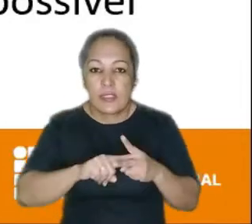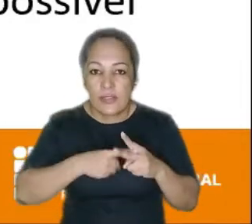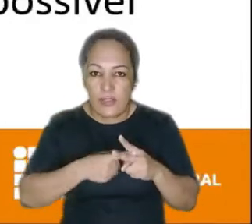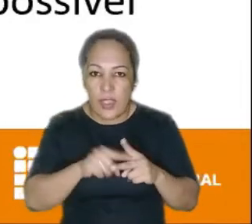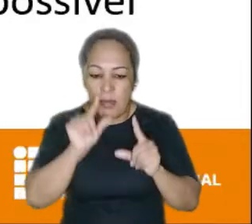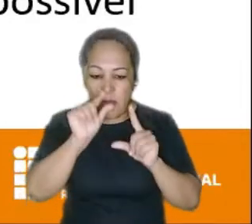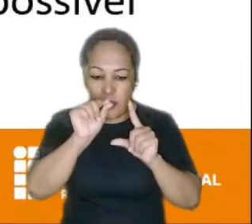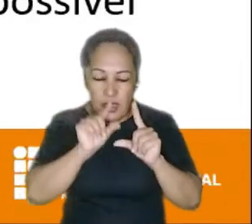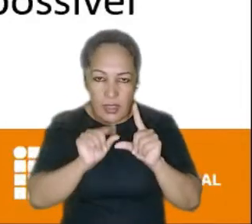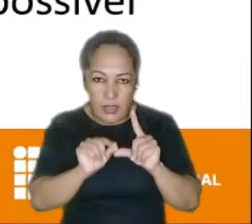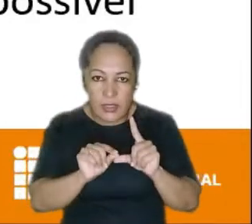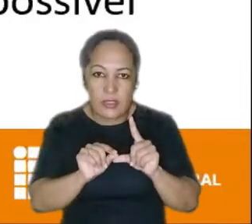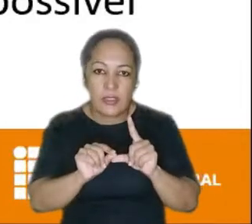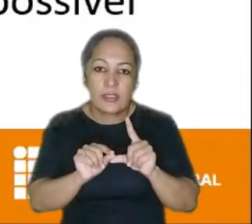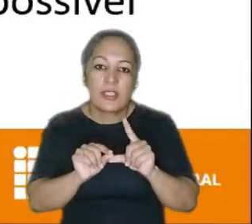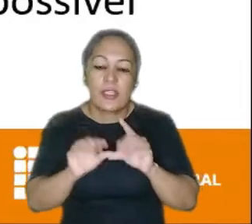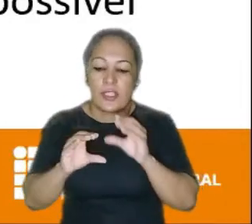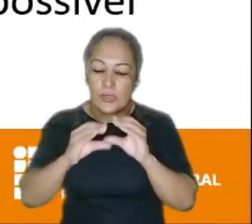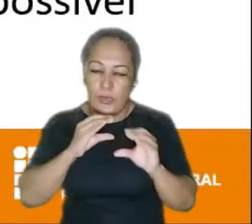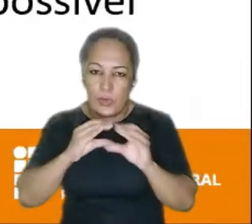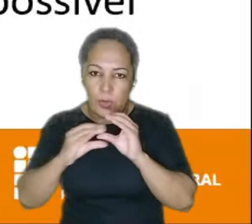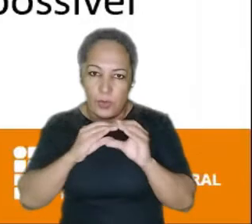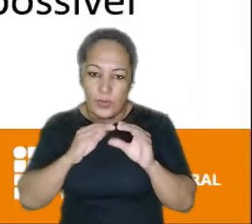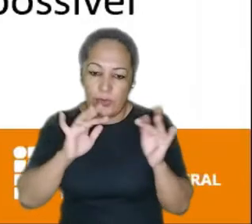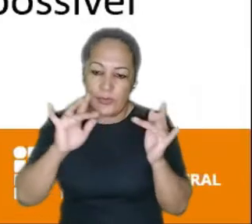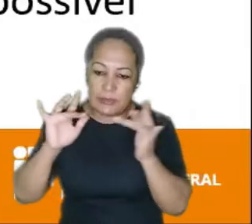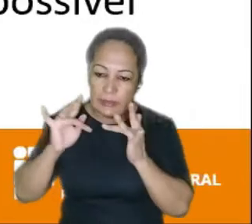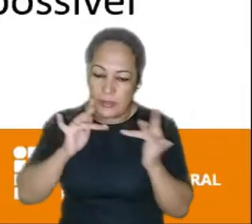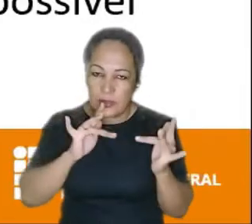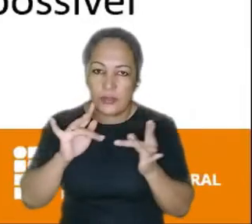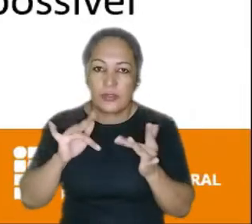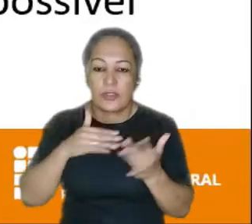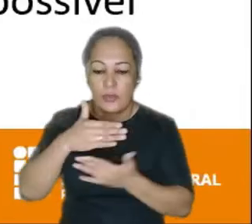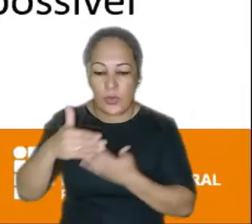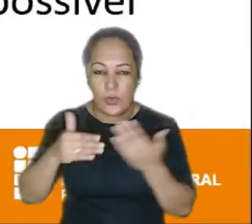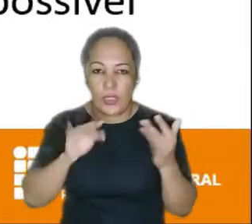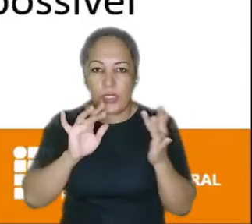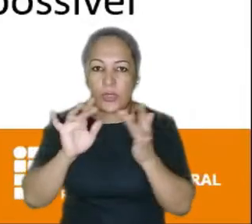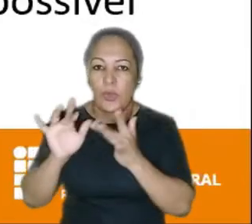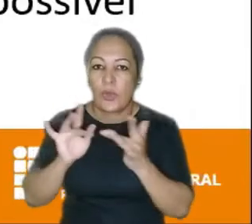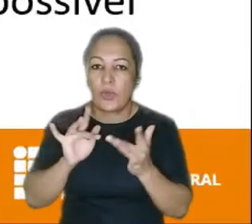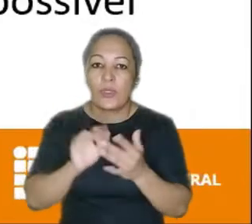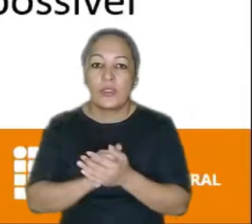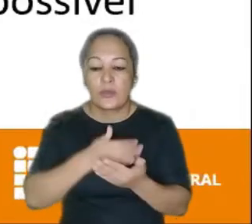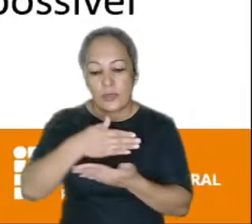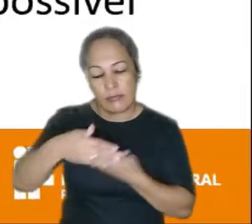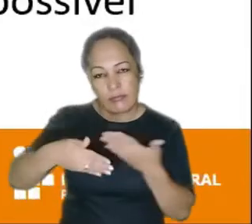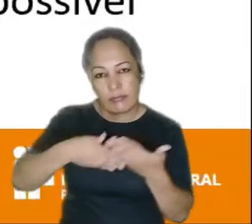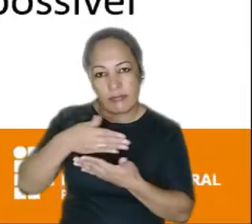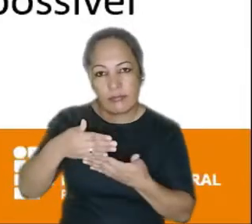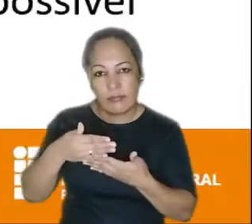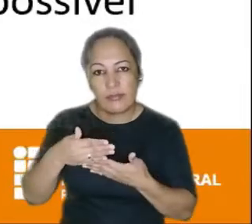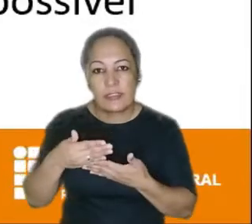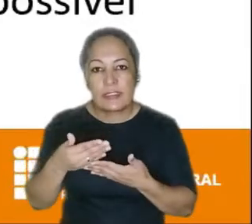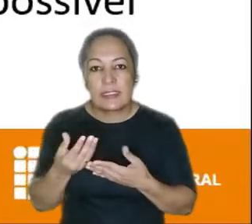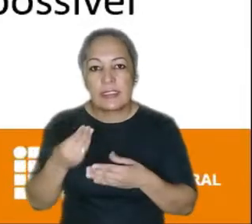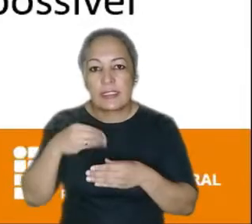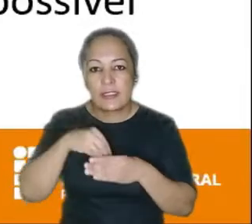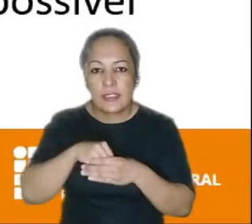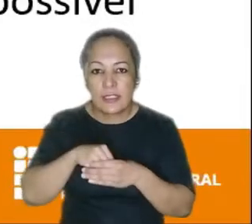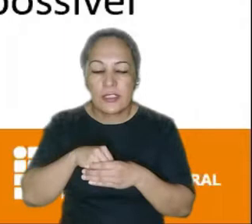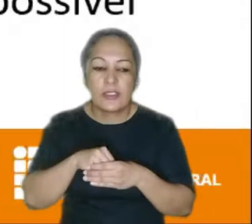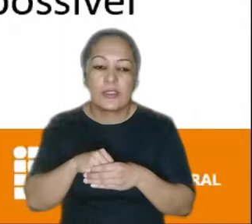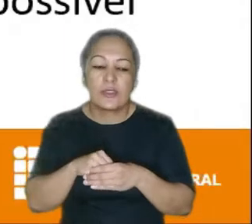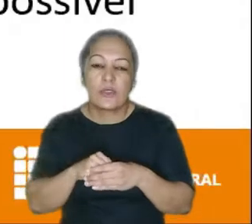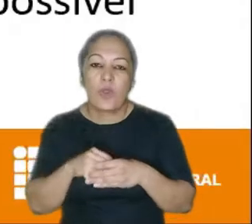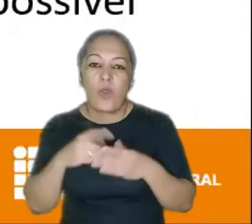se comuniquem. Então, a gente chama de conectores, né? Então, o SGBD ele tem um driver, né? Um conector onde a camada de